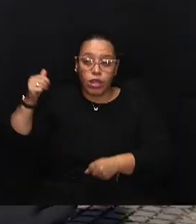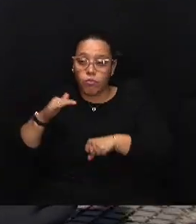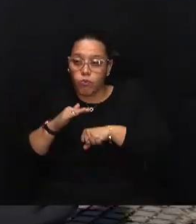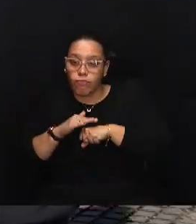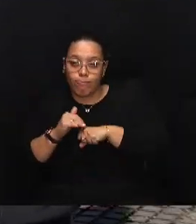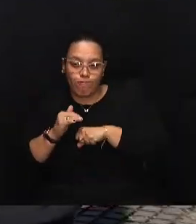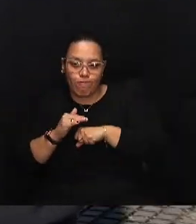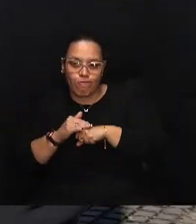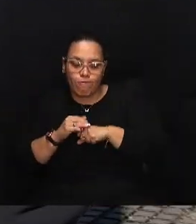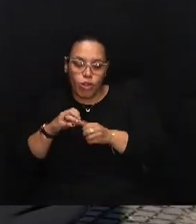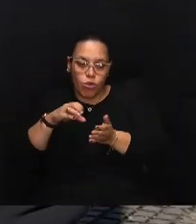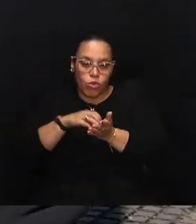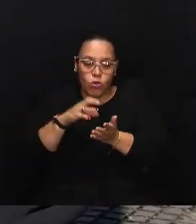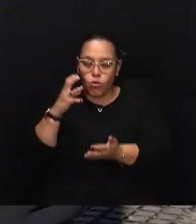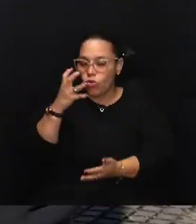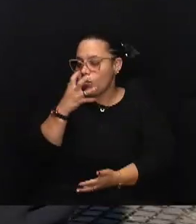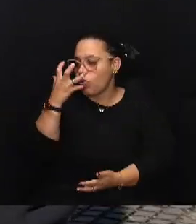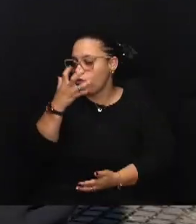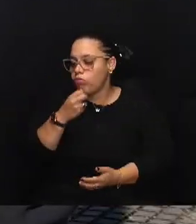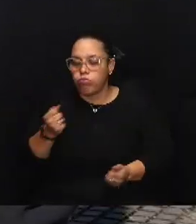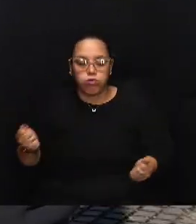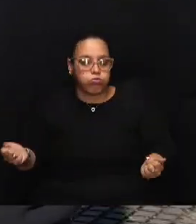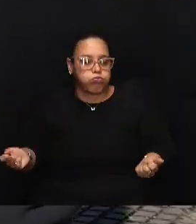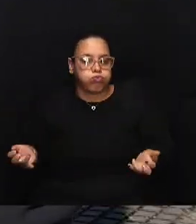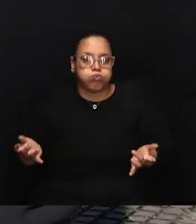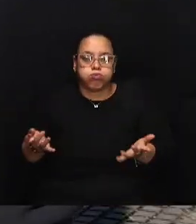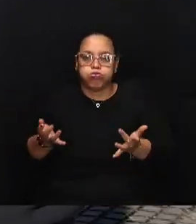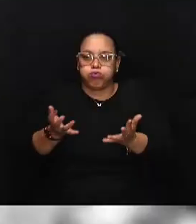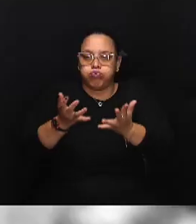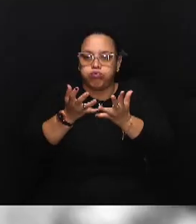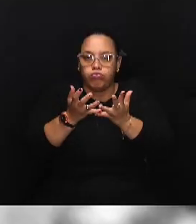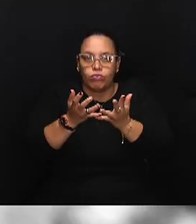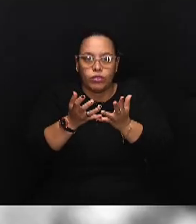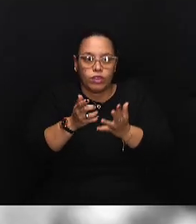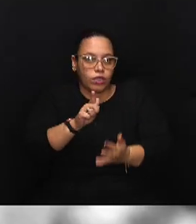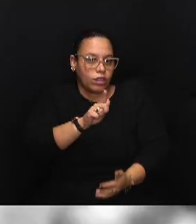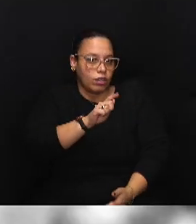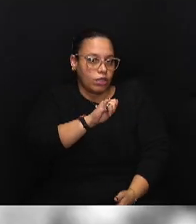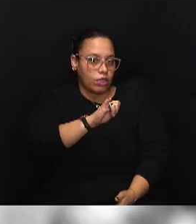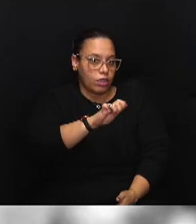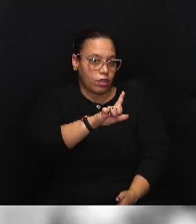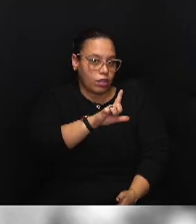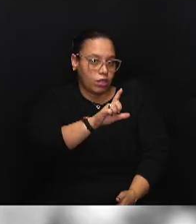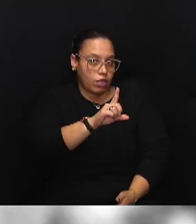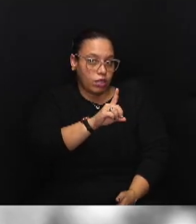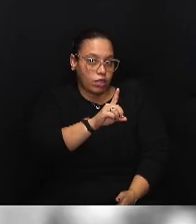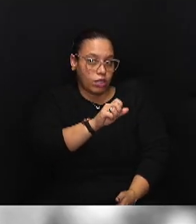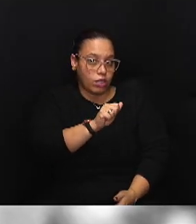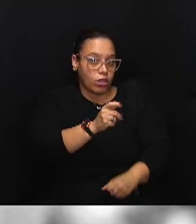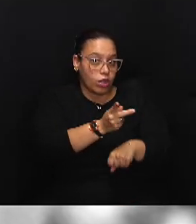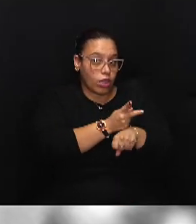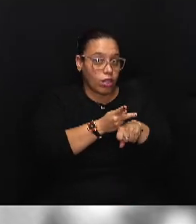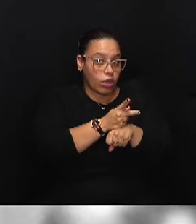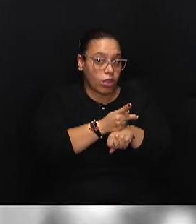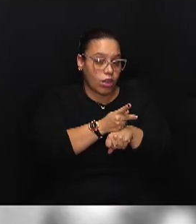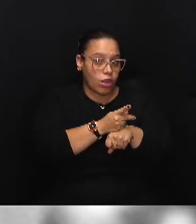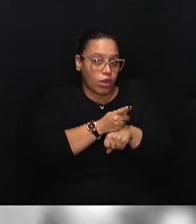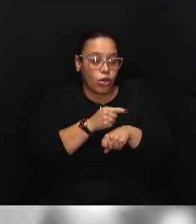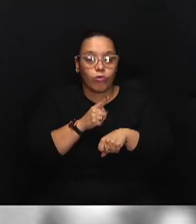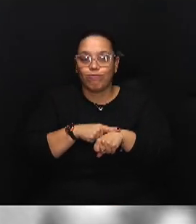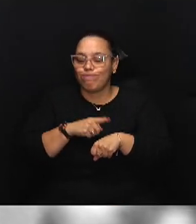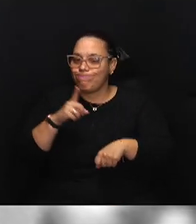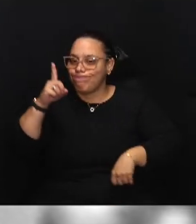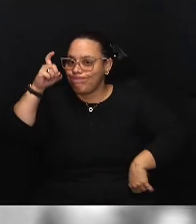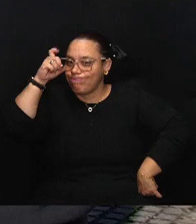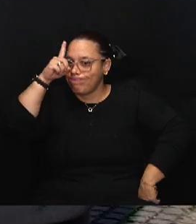Sim. de um centro bonito, como a Gilda, pujante. que... Como a Gilda ainda não encontrei. Ah, Tô procurando. uma questão de tempo. Olha, tá